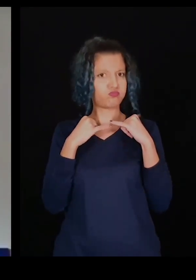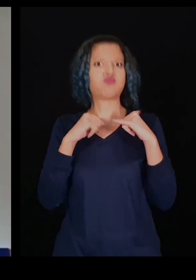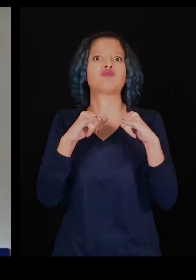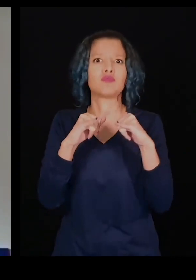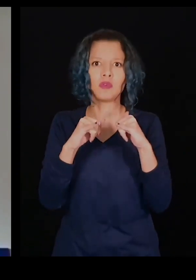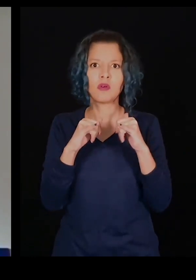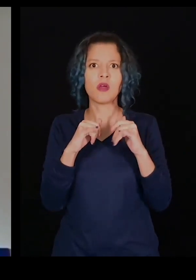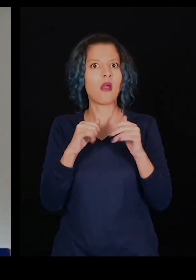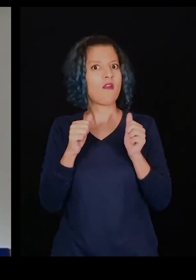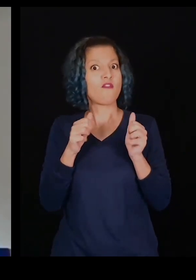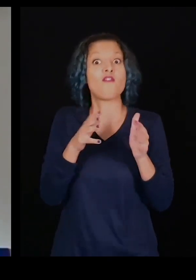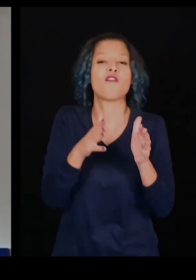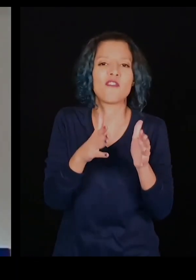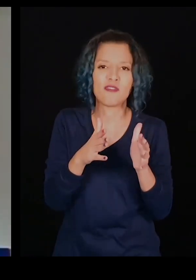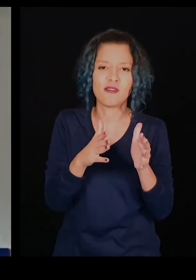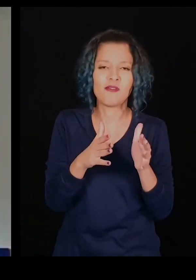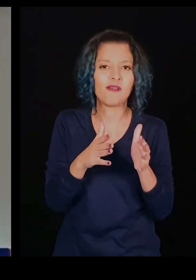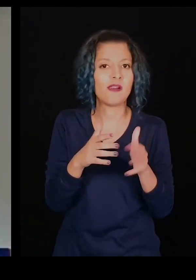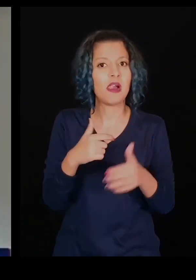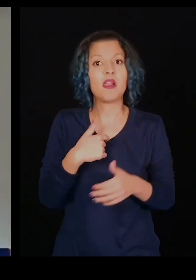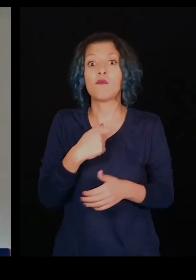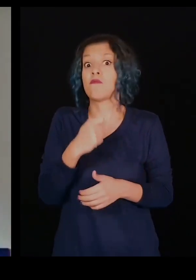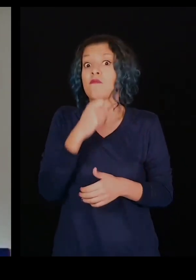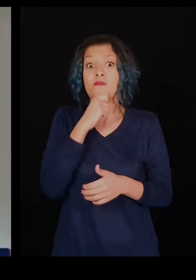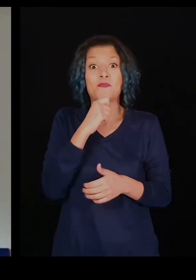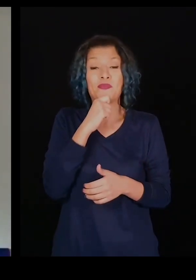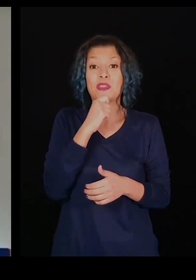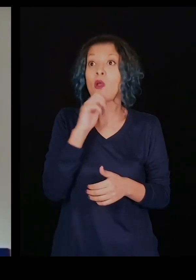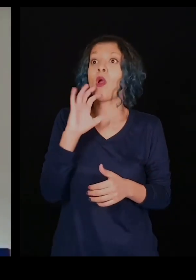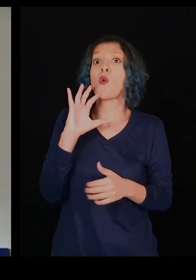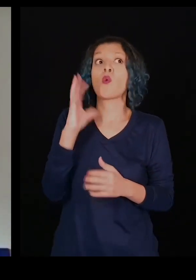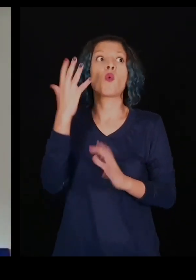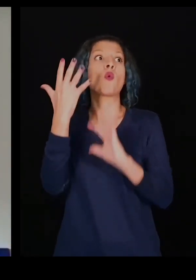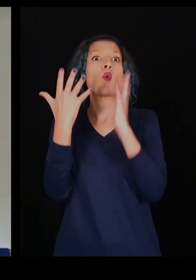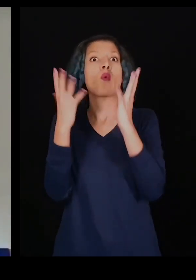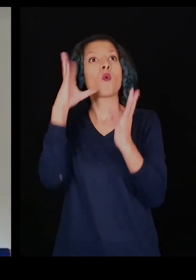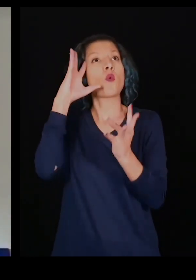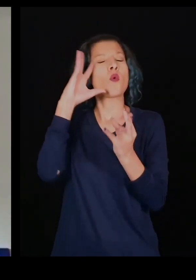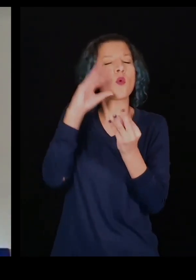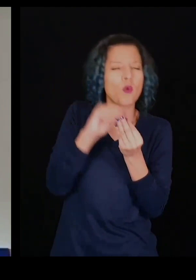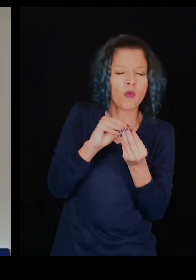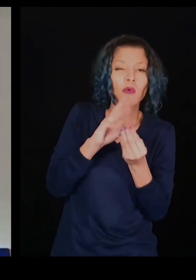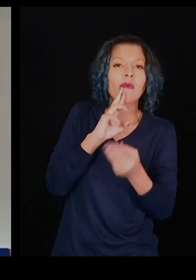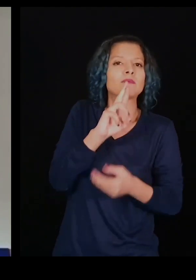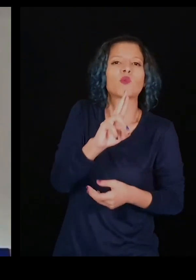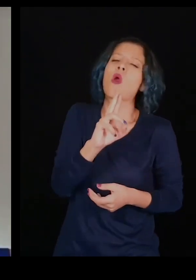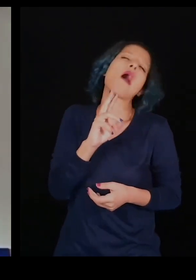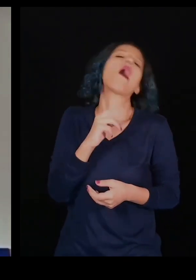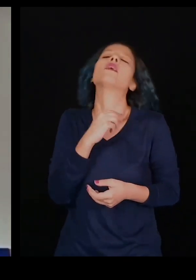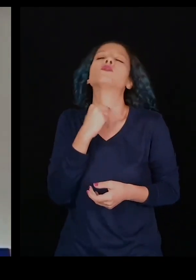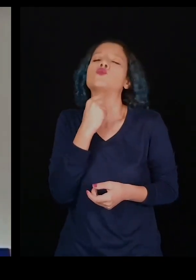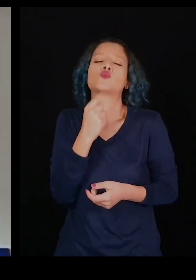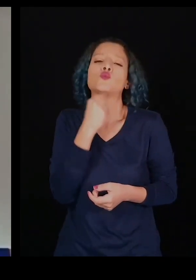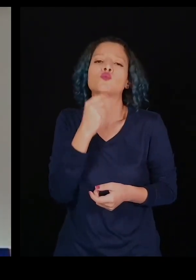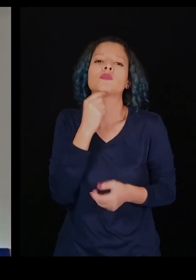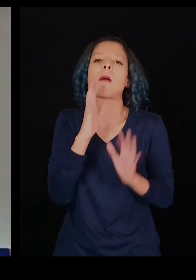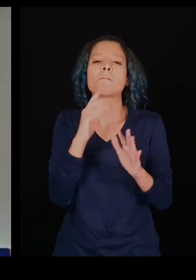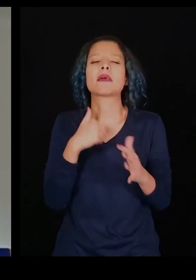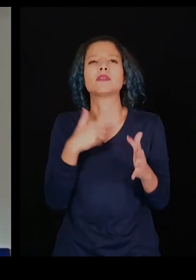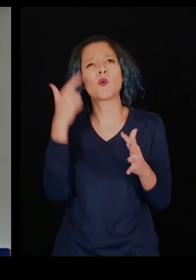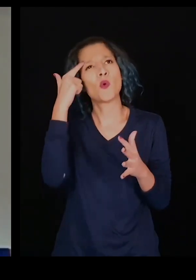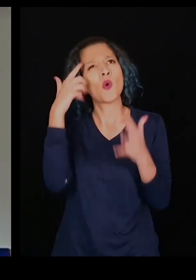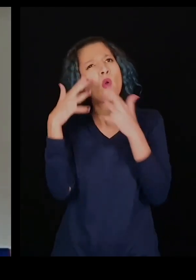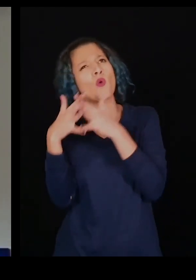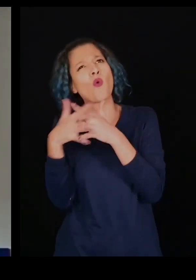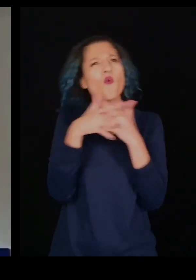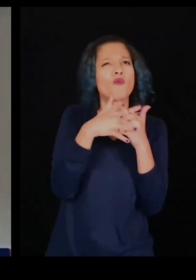não consigo ainda sintetizar isso, mas eu vejo como uma situação de conflito e de paradoxo dessas duas forças. Uma força